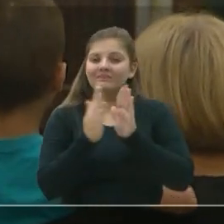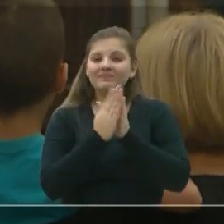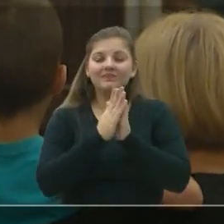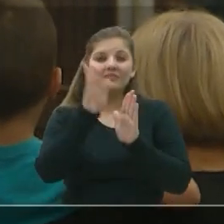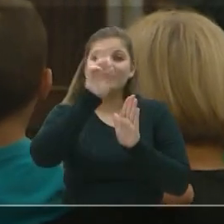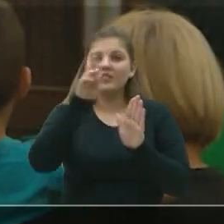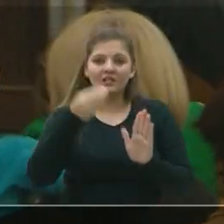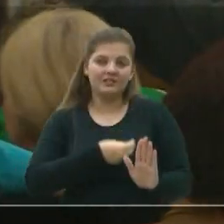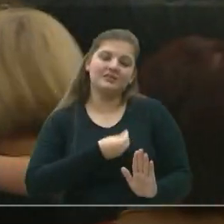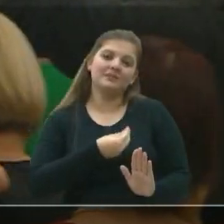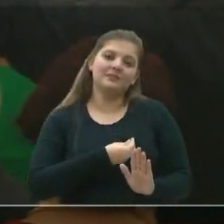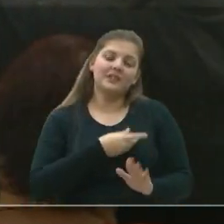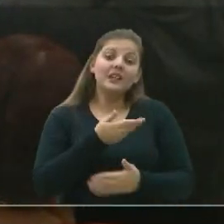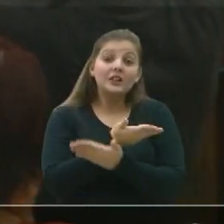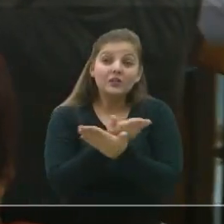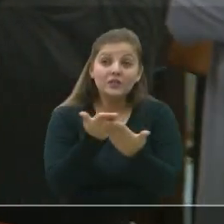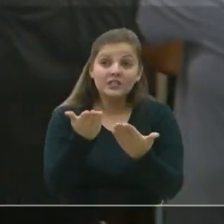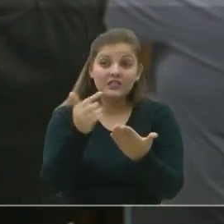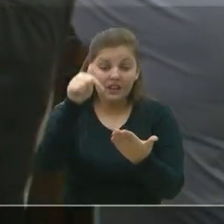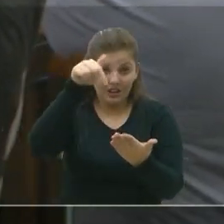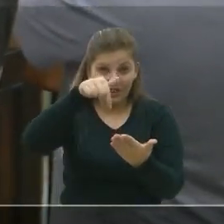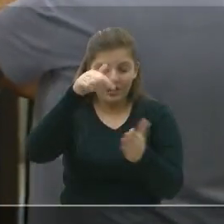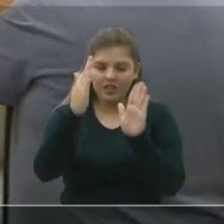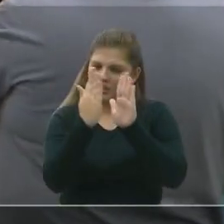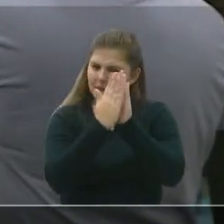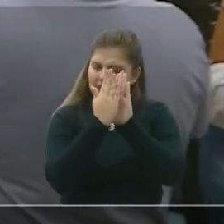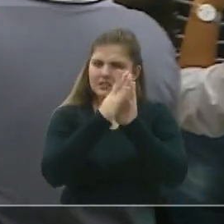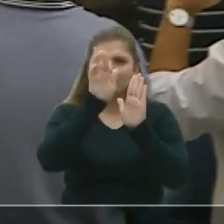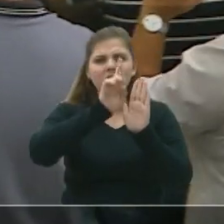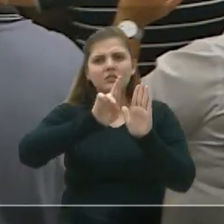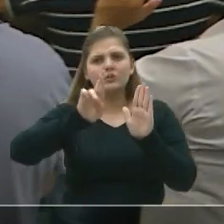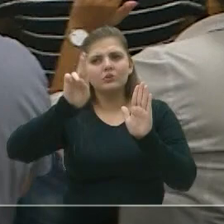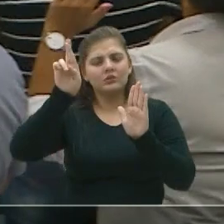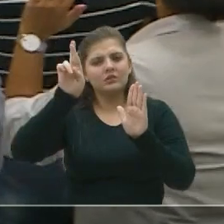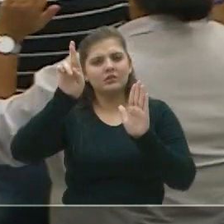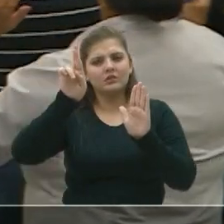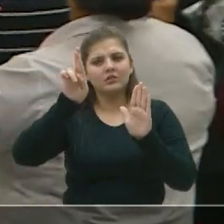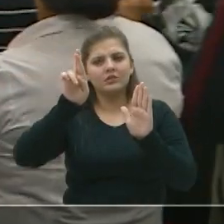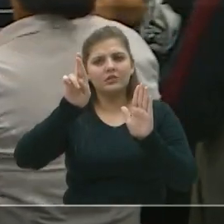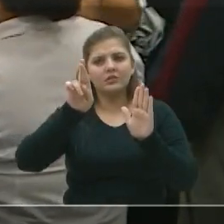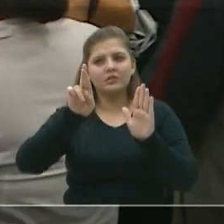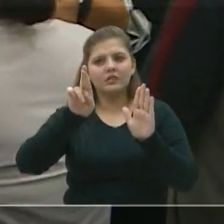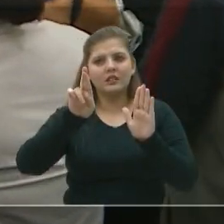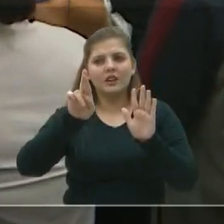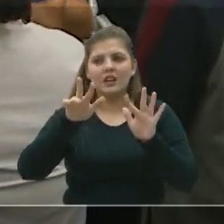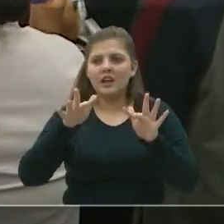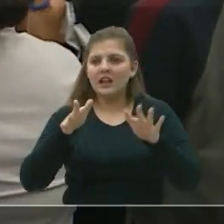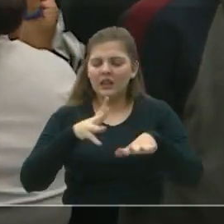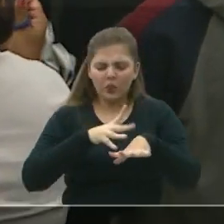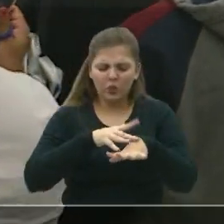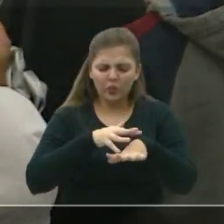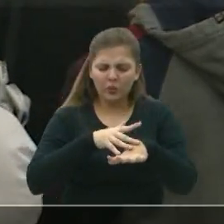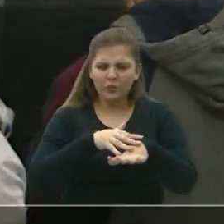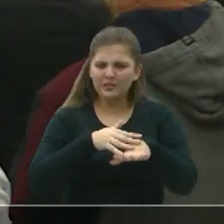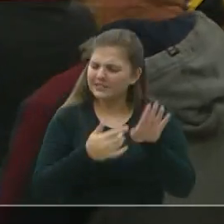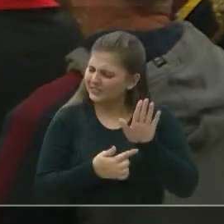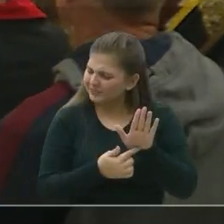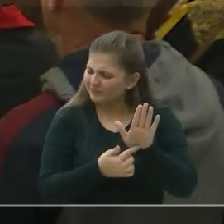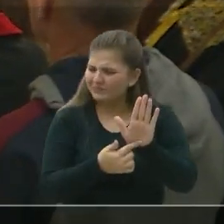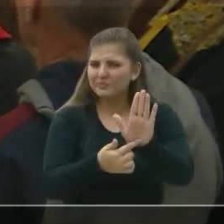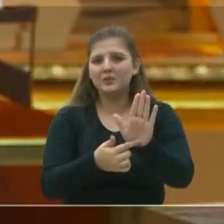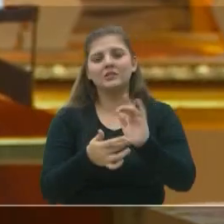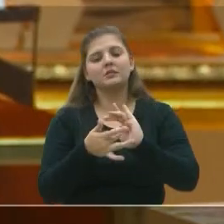Jesus. E você está apresentando agora na presença do Senhor essa enfermidade que o Senhor está